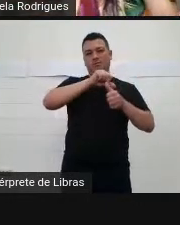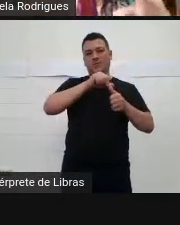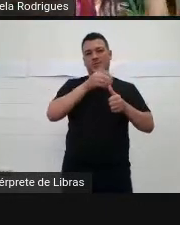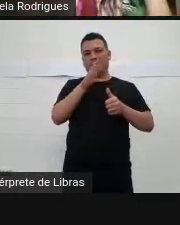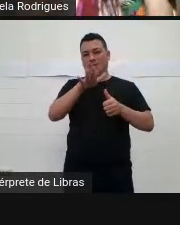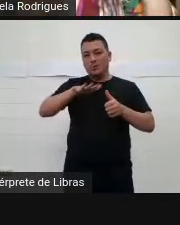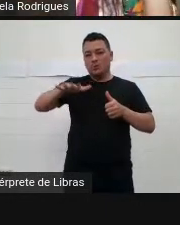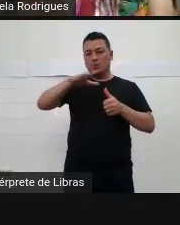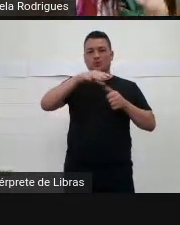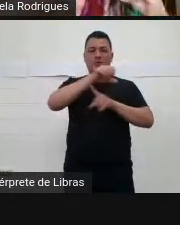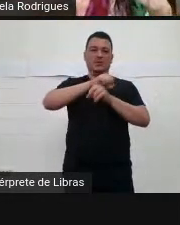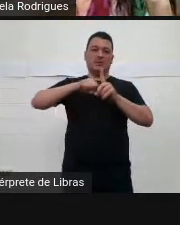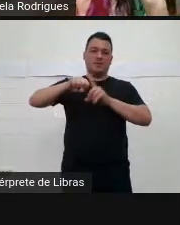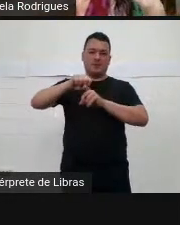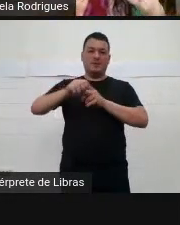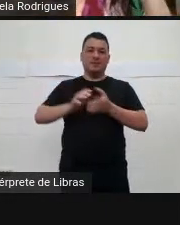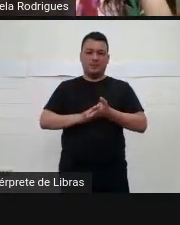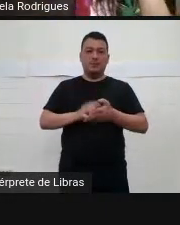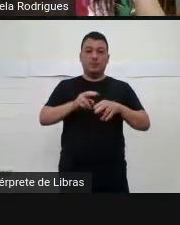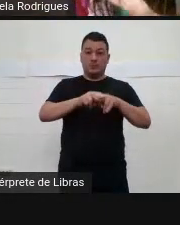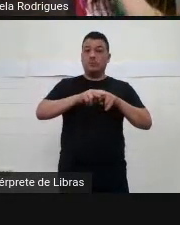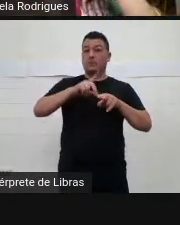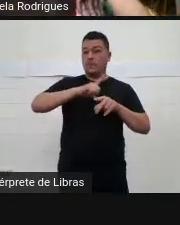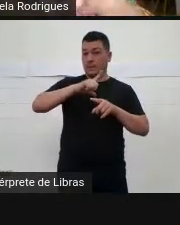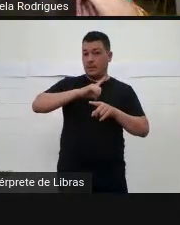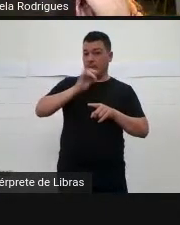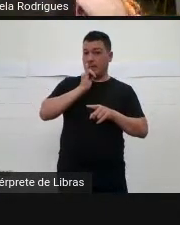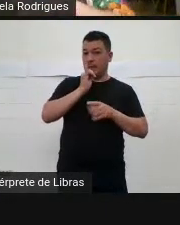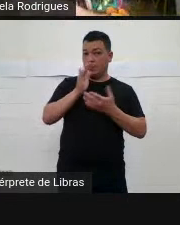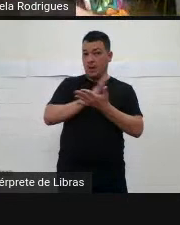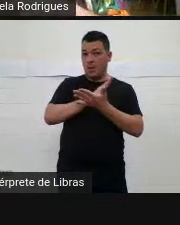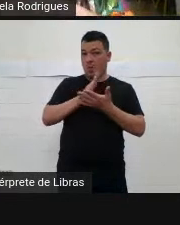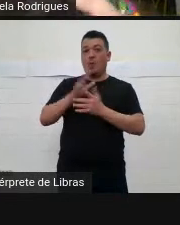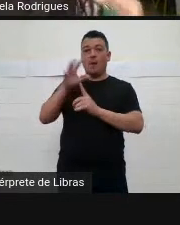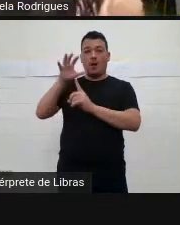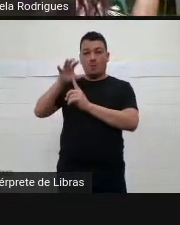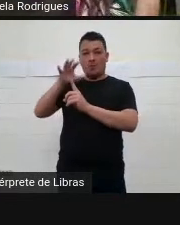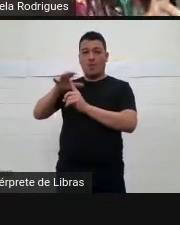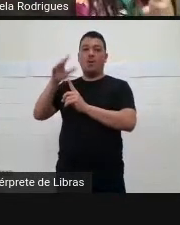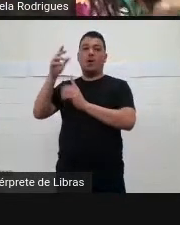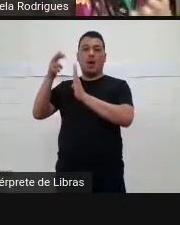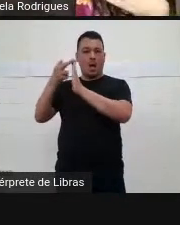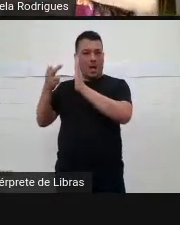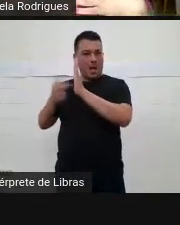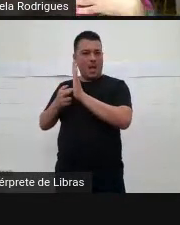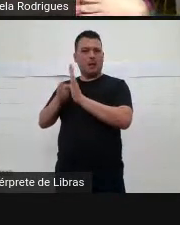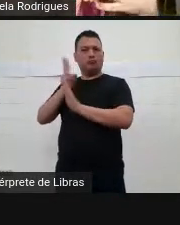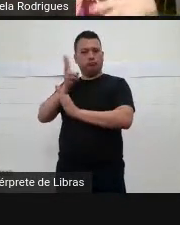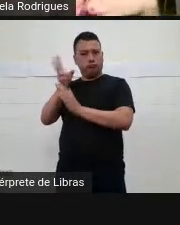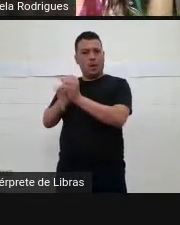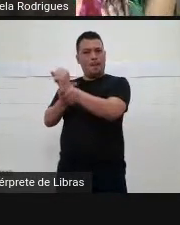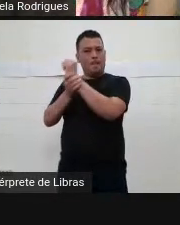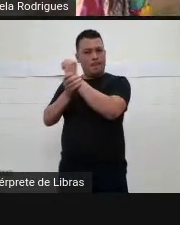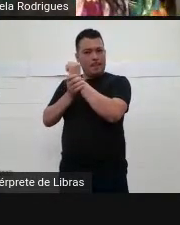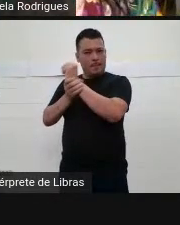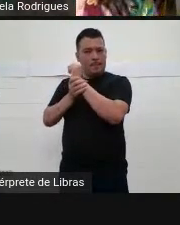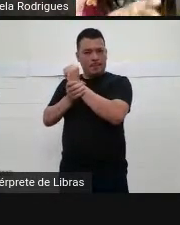certo? Então, teremos mecanismos que vai tentar reforçar a norma, que vai gerar, por exemplo, o que a gente chama